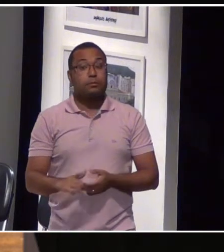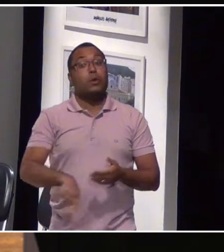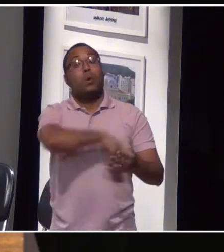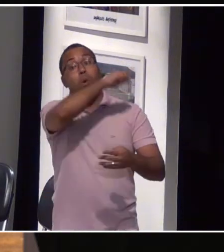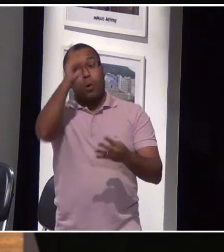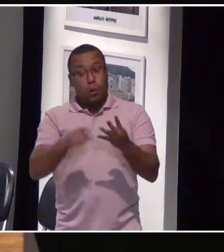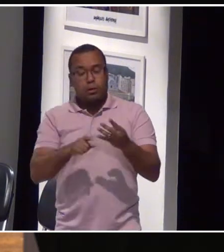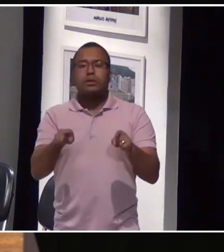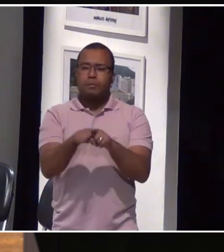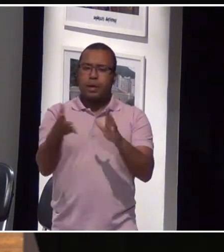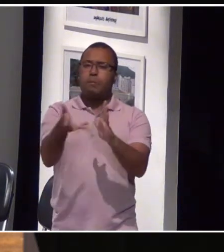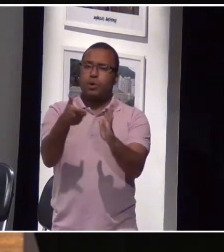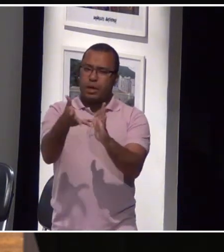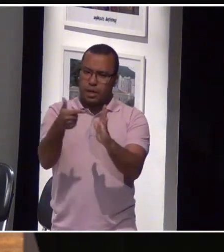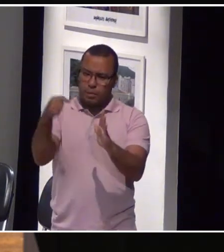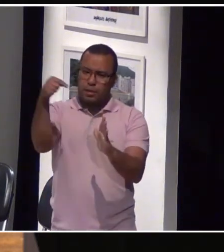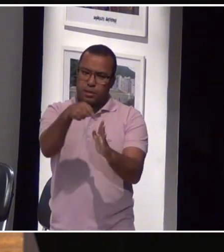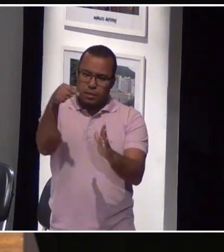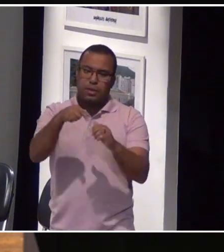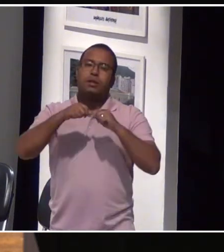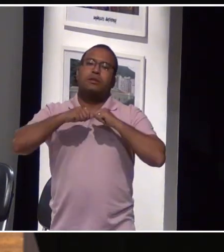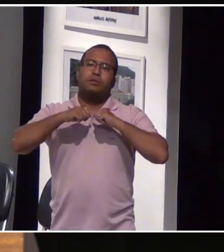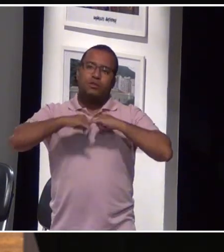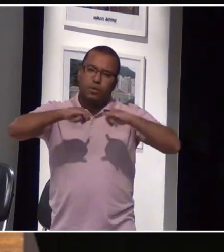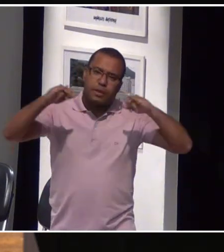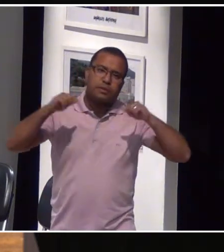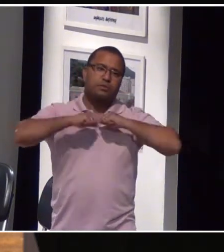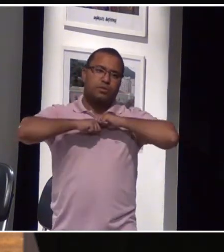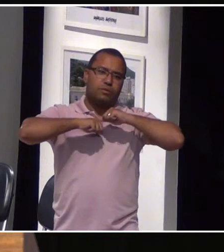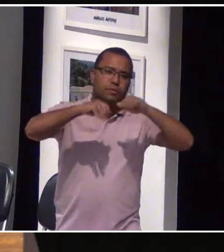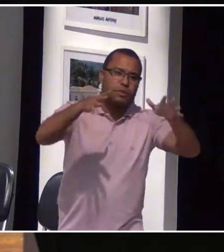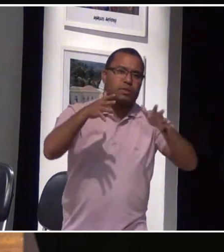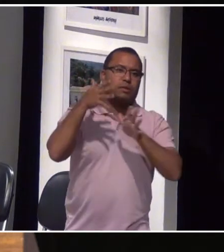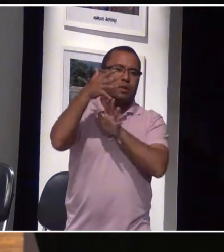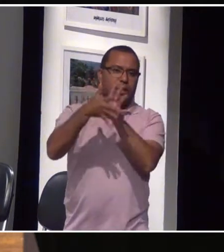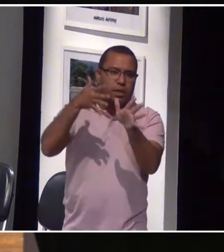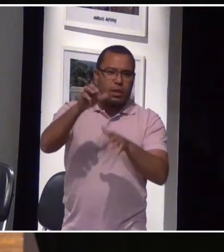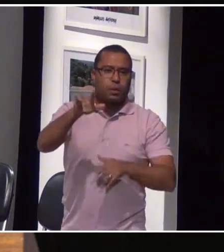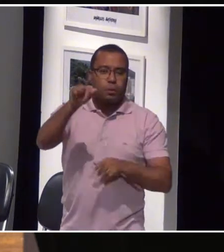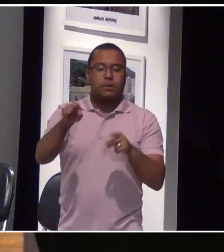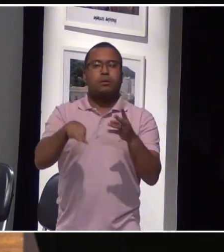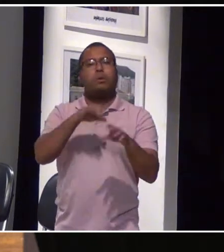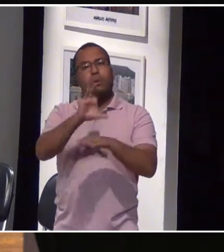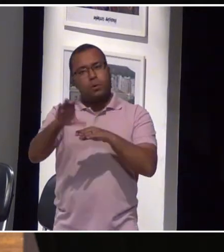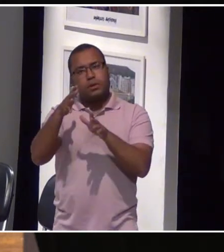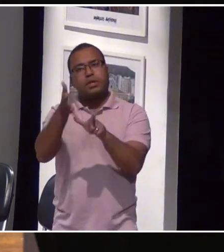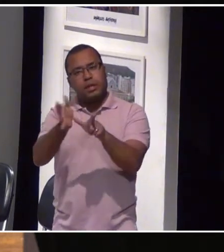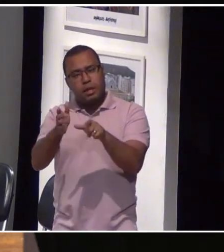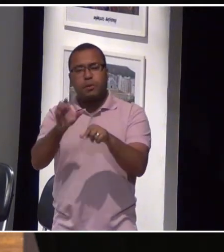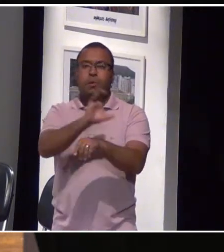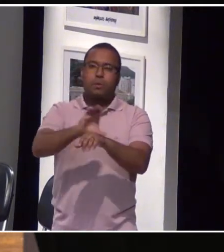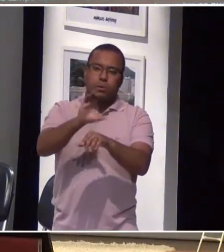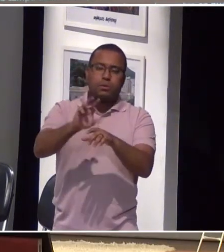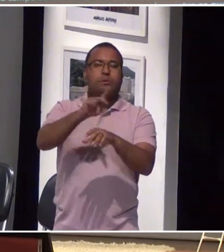Outra questão, então, é o próprio ProLibras, a certificação e difusão do uso da língua, o curso de Letras Libras, o